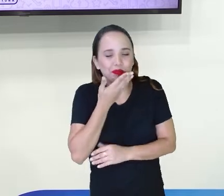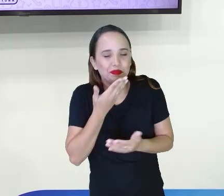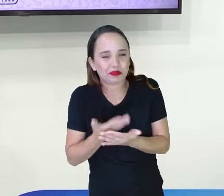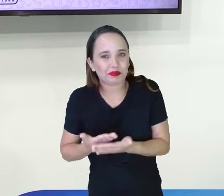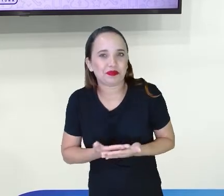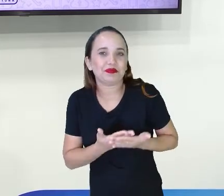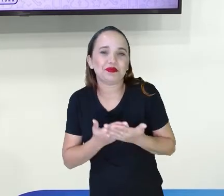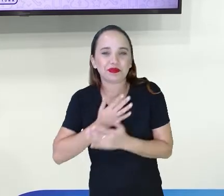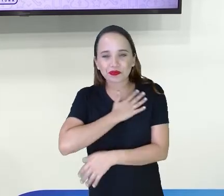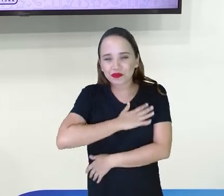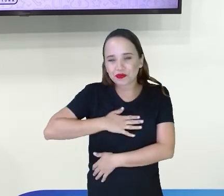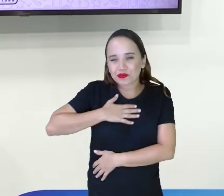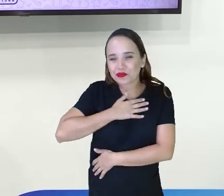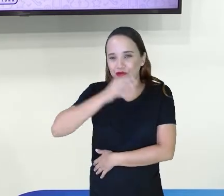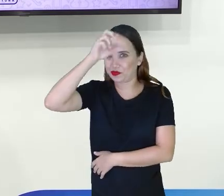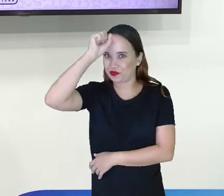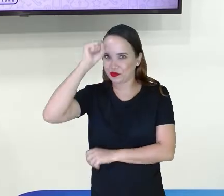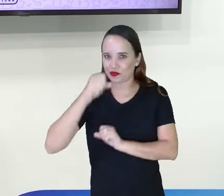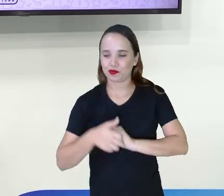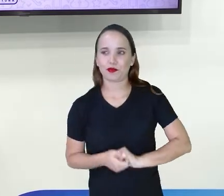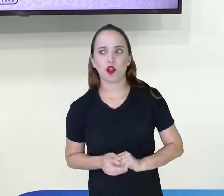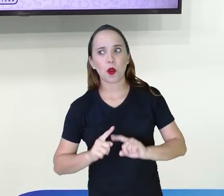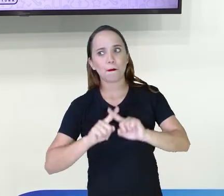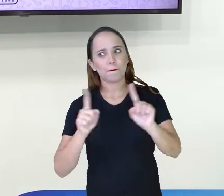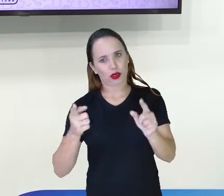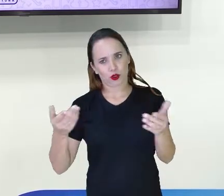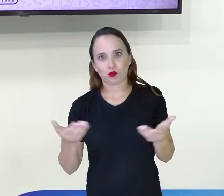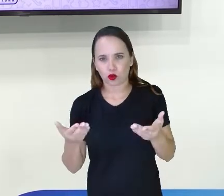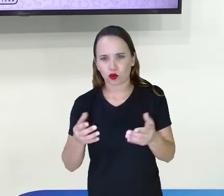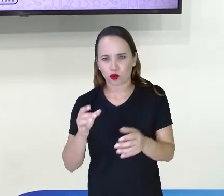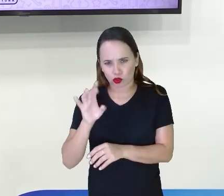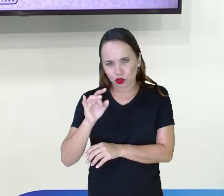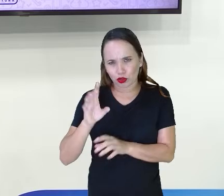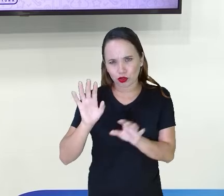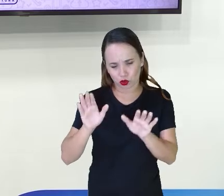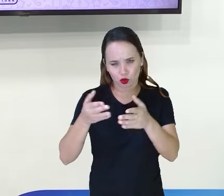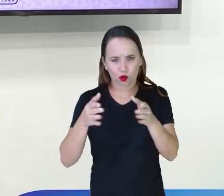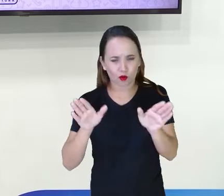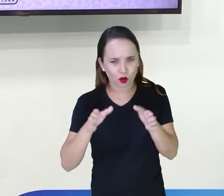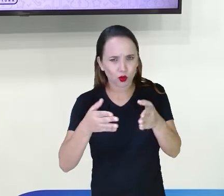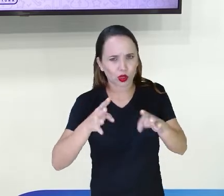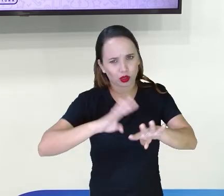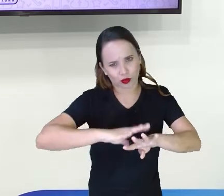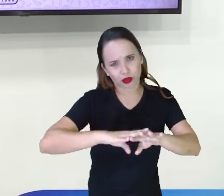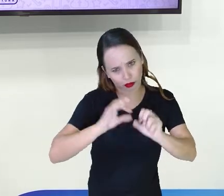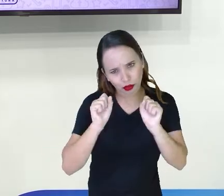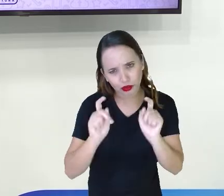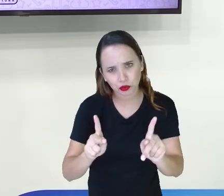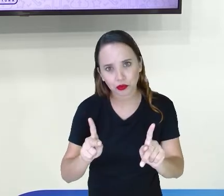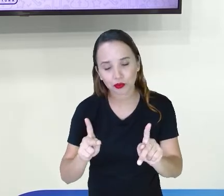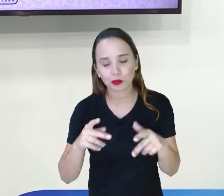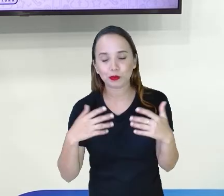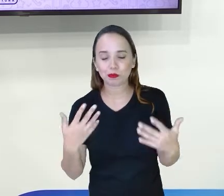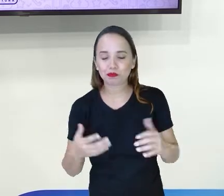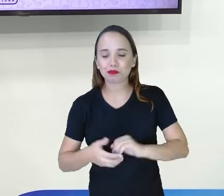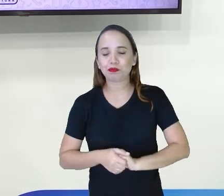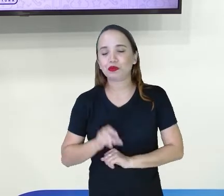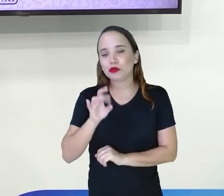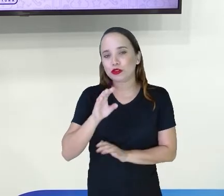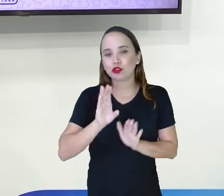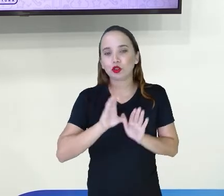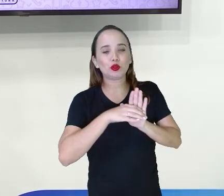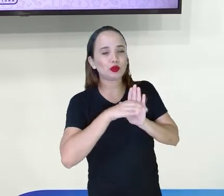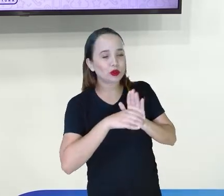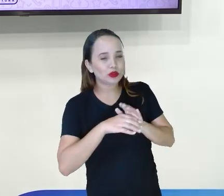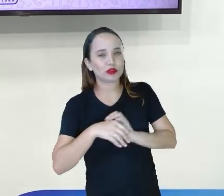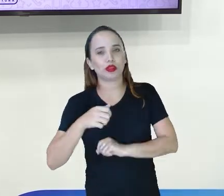gostosa de aprender, certo? Mas por hoje, vamos dar esse crédito à matemática, vamos dar esse crédito aos conceitos,